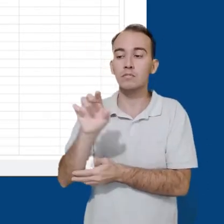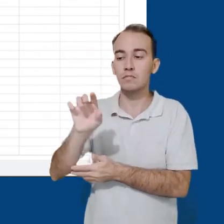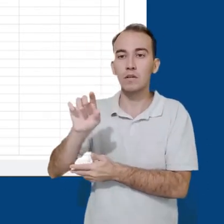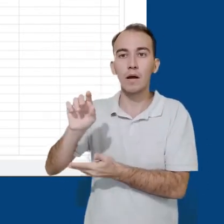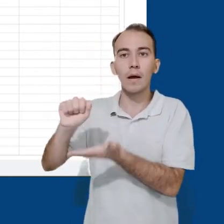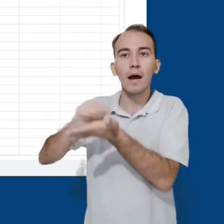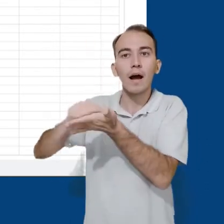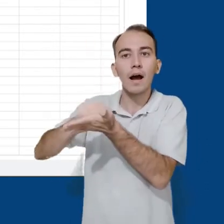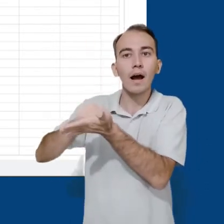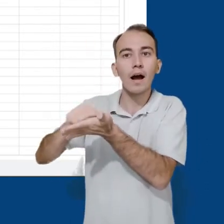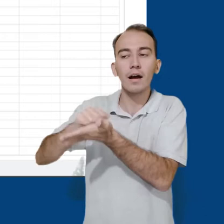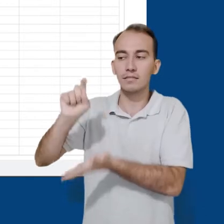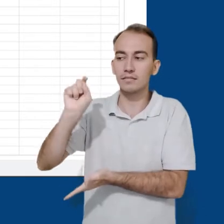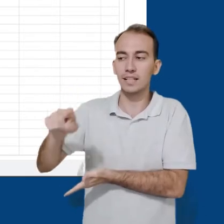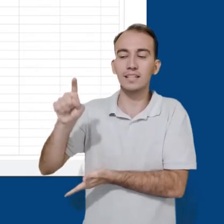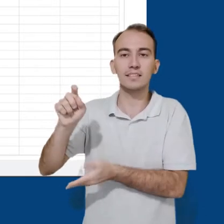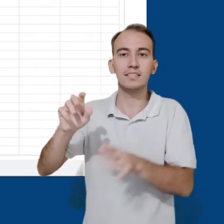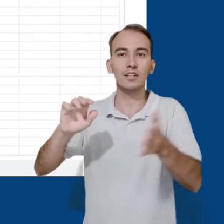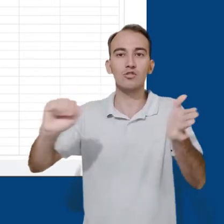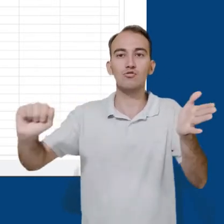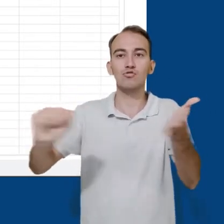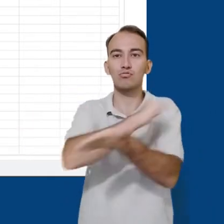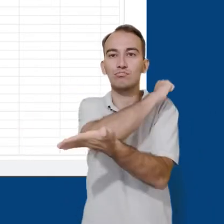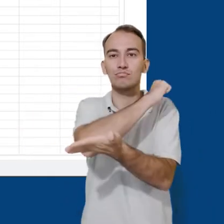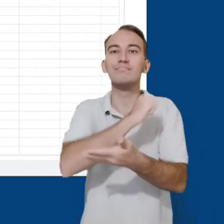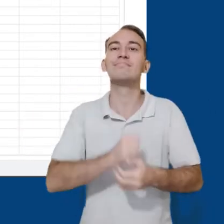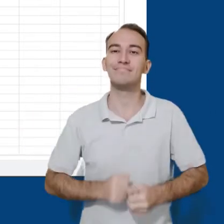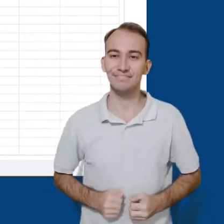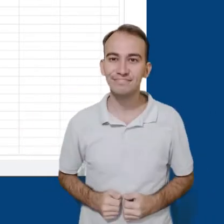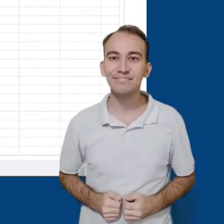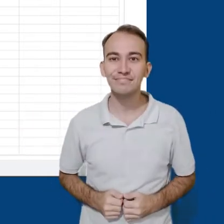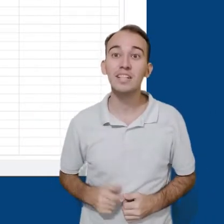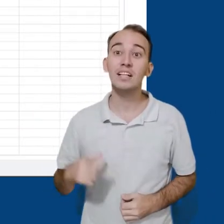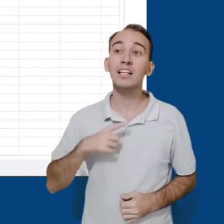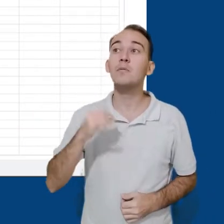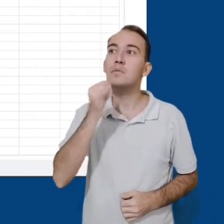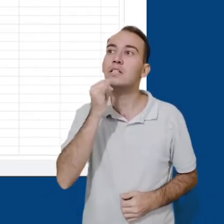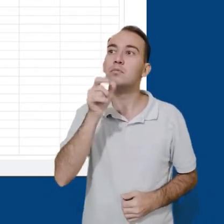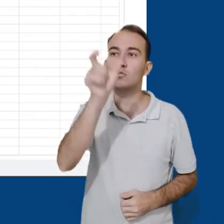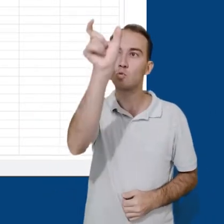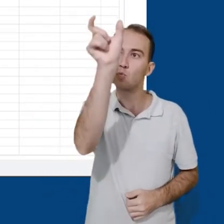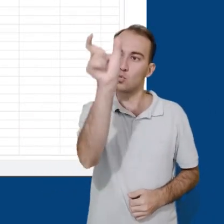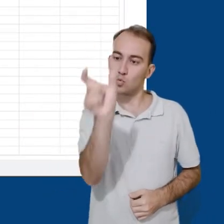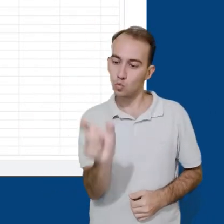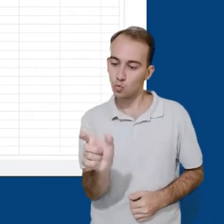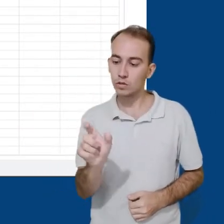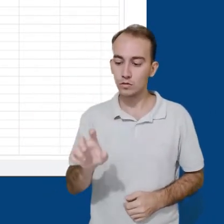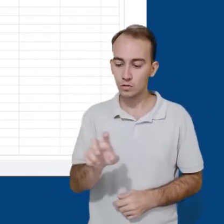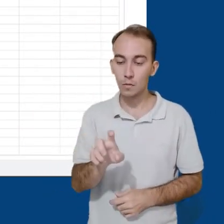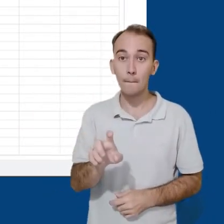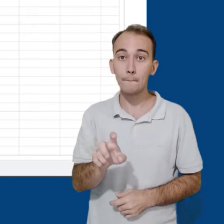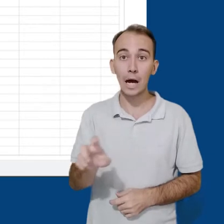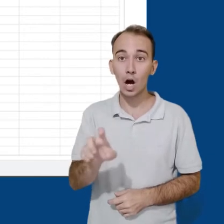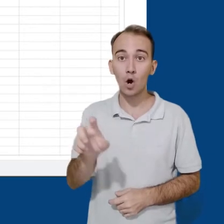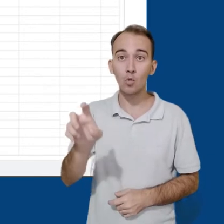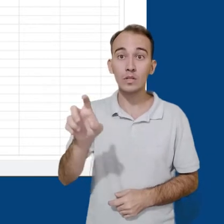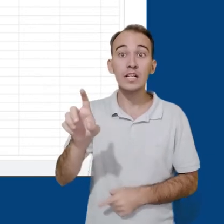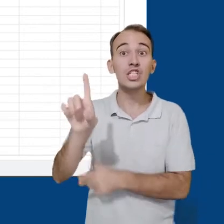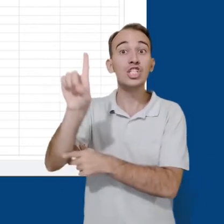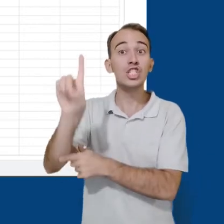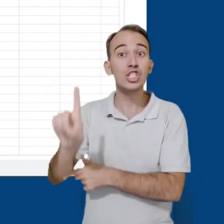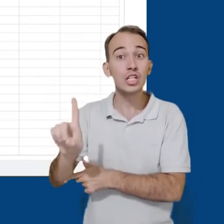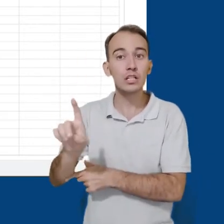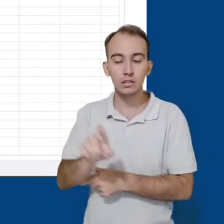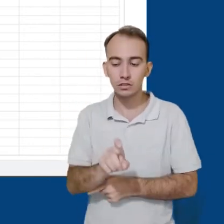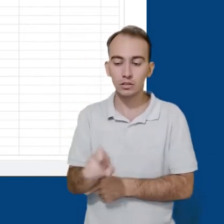para inserir colunas clicamos com o botão direito do mouse sobre a barra de colunas e selecionamos uma das opções inserir